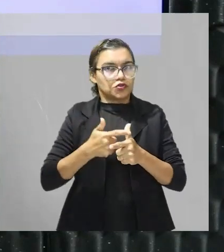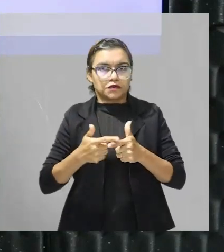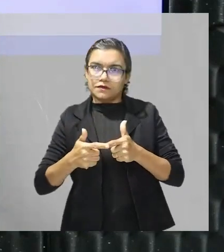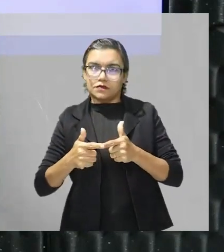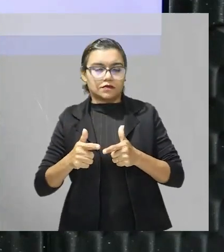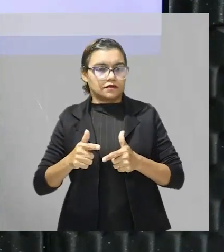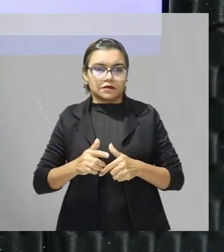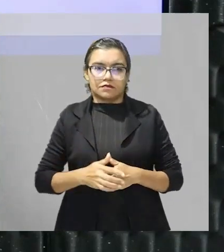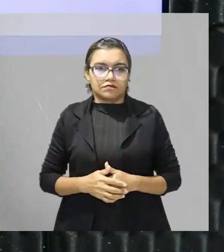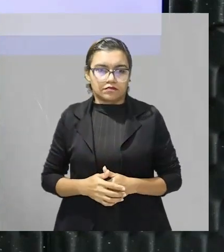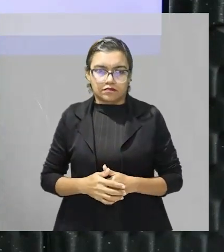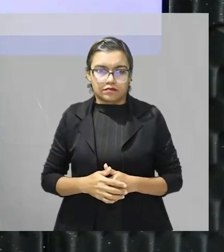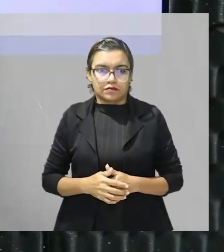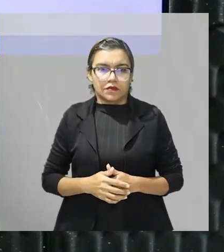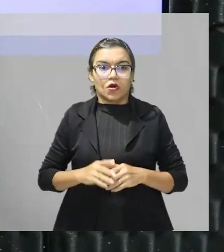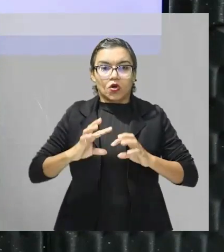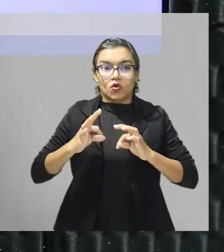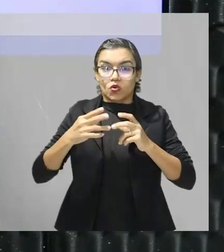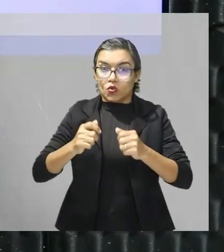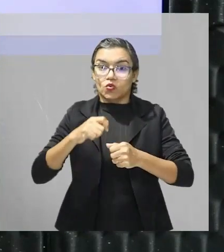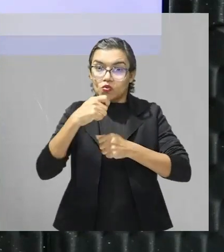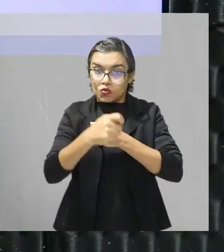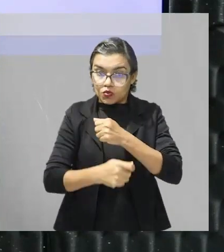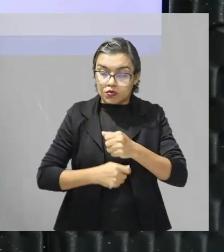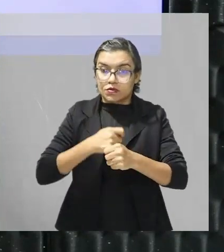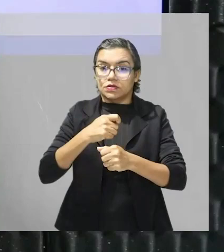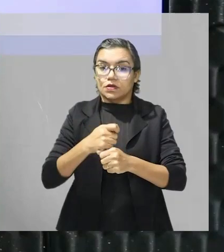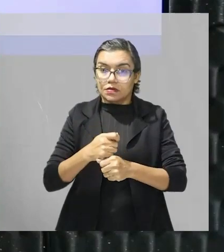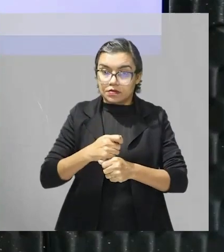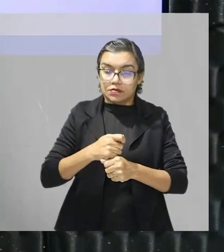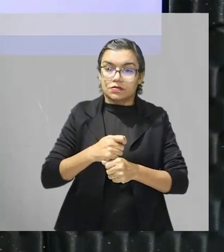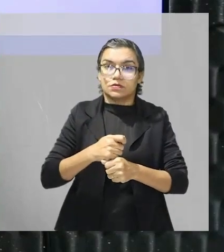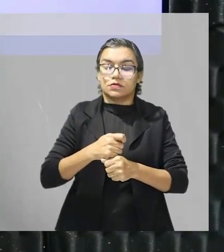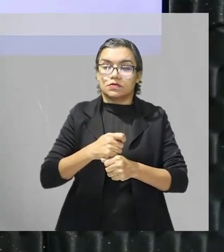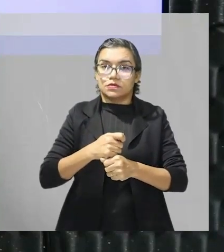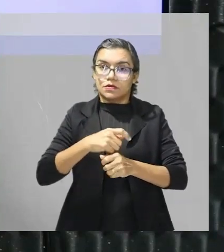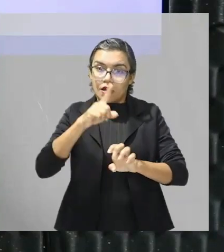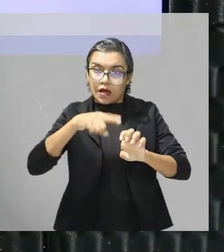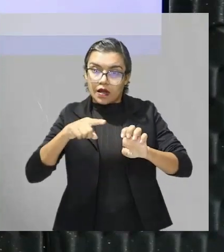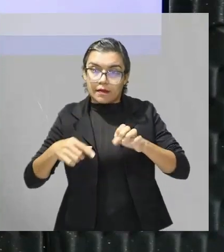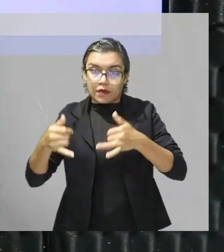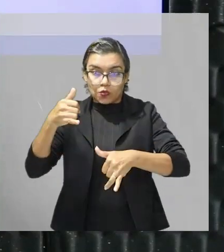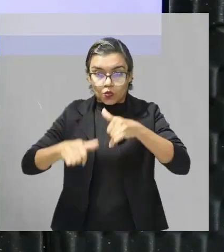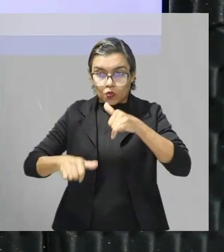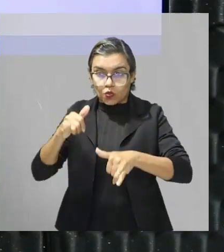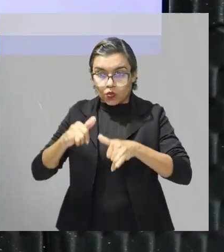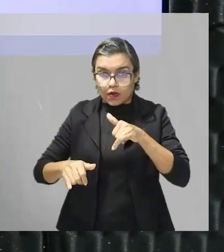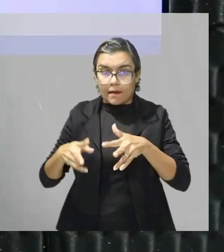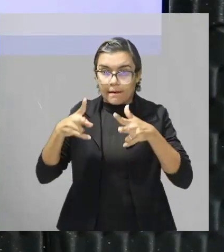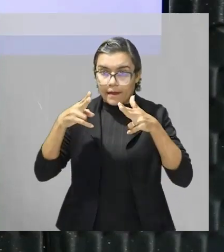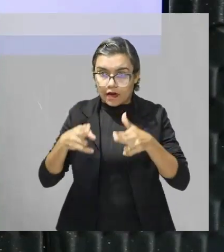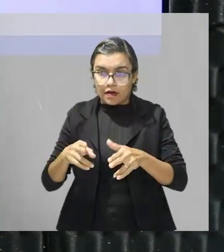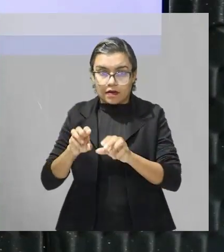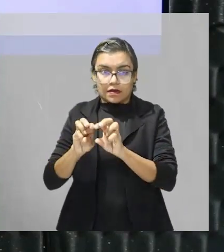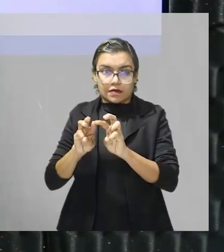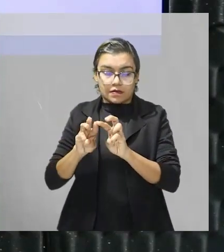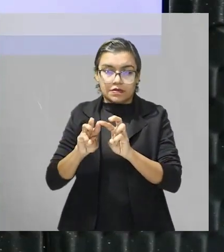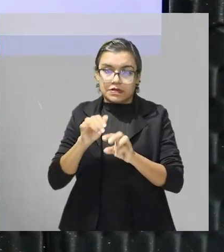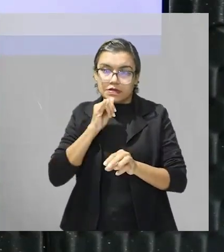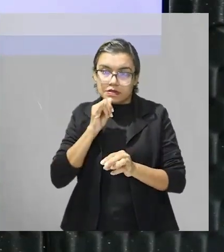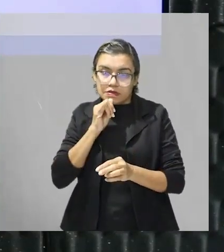todos os átomos de um dado elemento químico são idênticos em massa em todas as outras propriedades